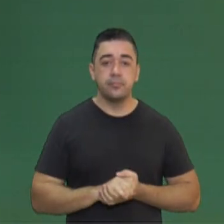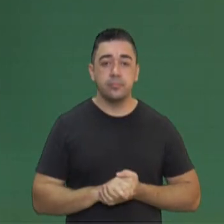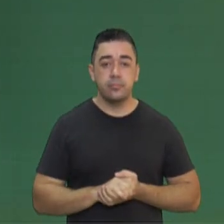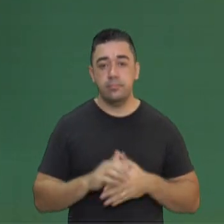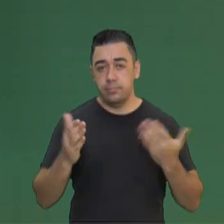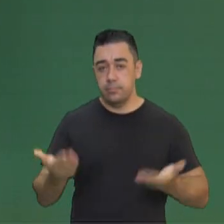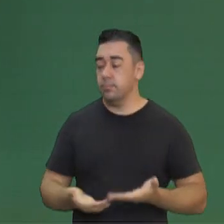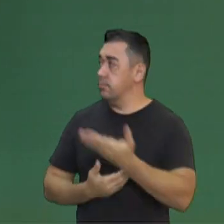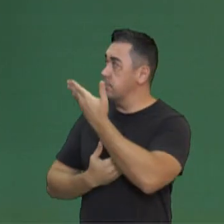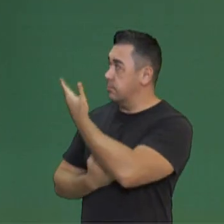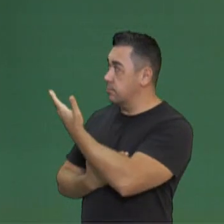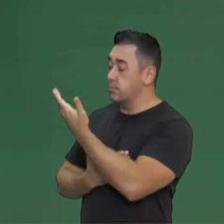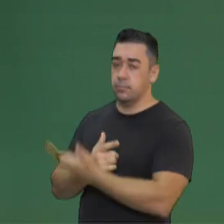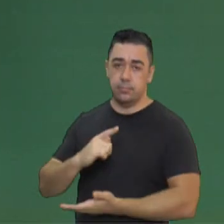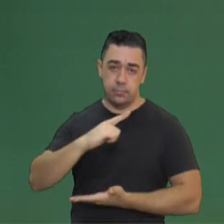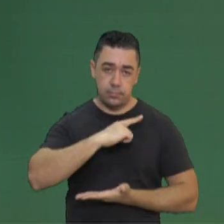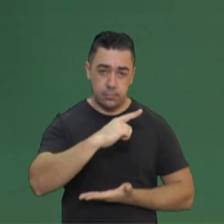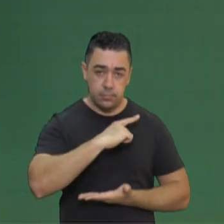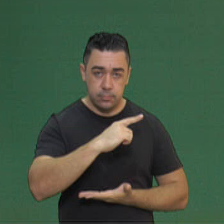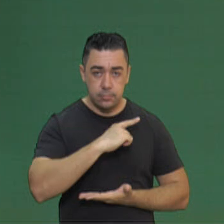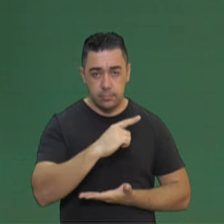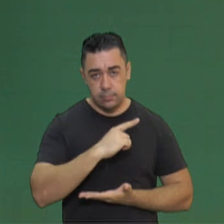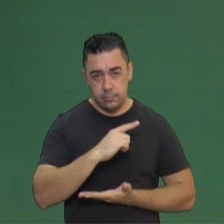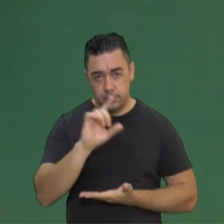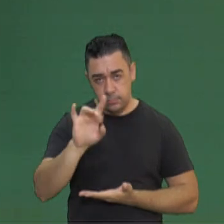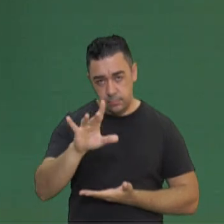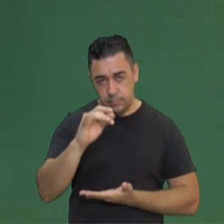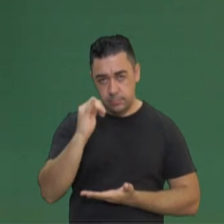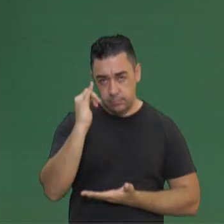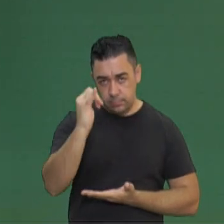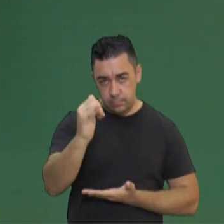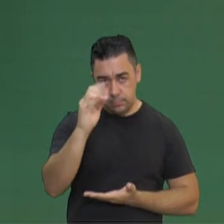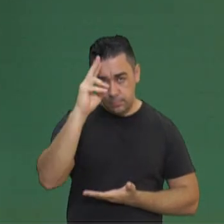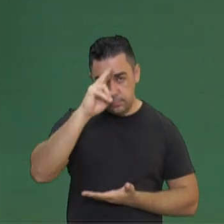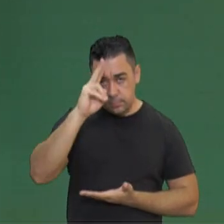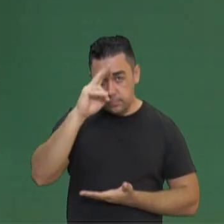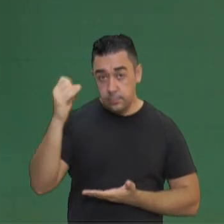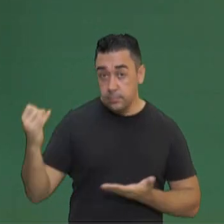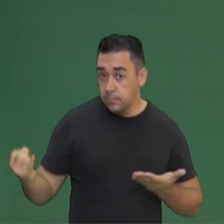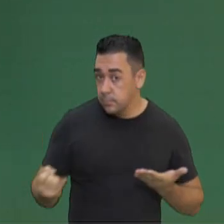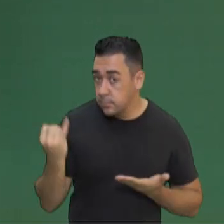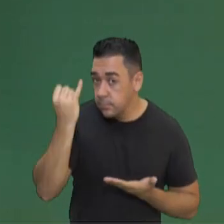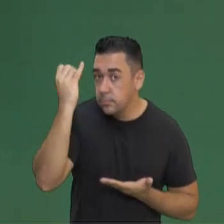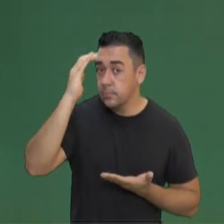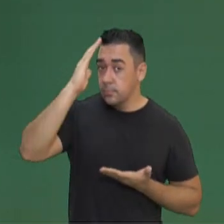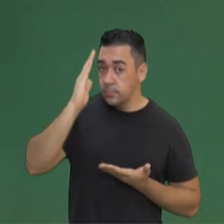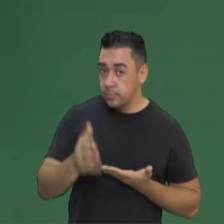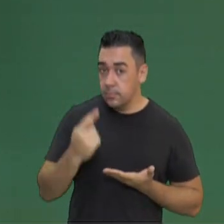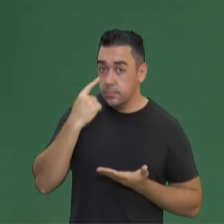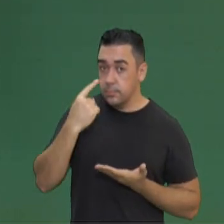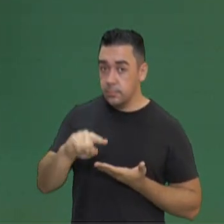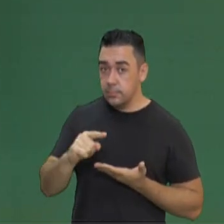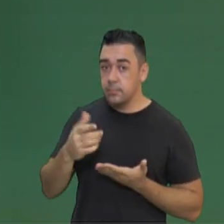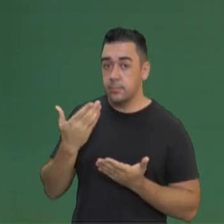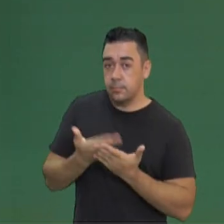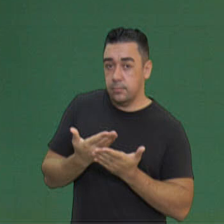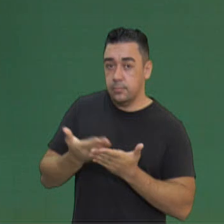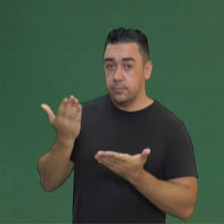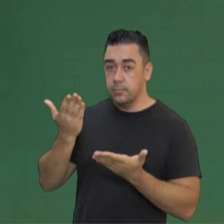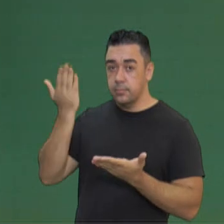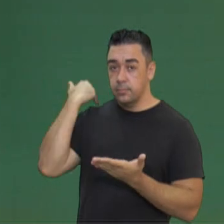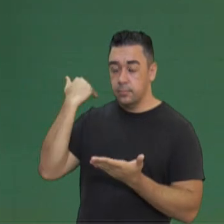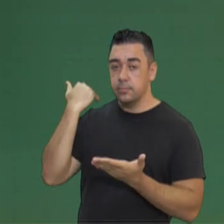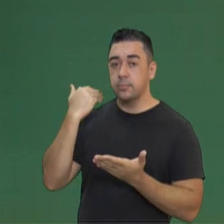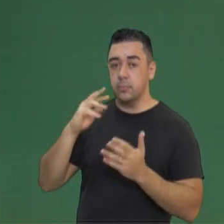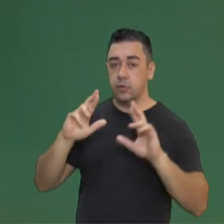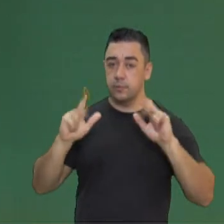aqui nós temos, né, só um lembrete bem importante que a gente já viu em aulas passadas, a diferença entre